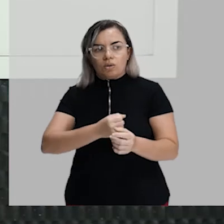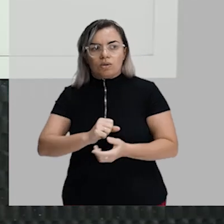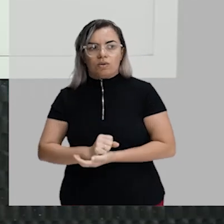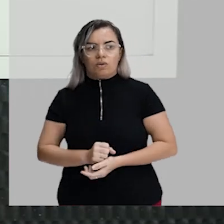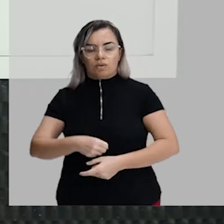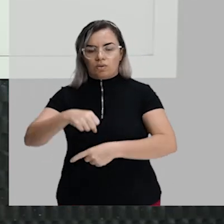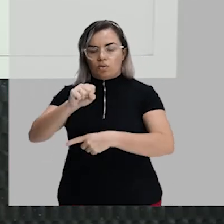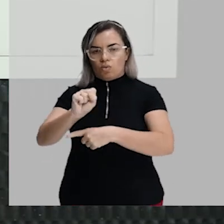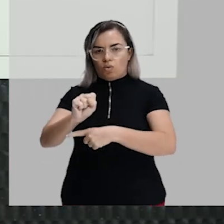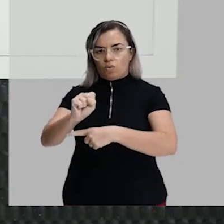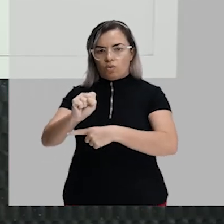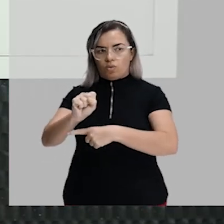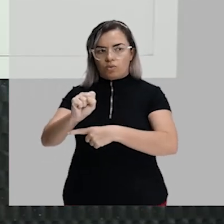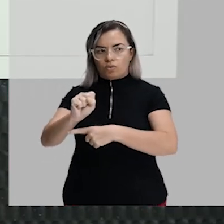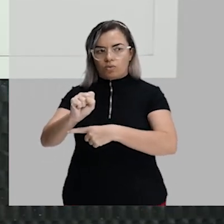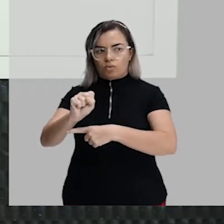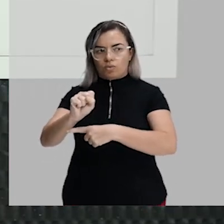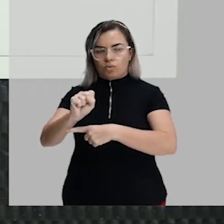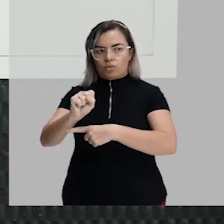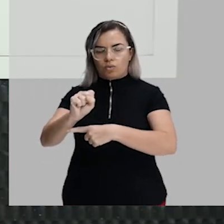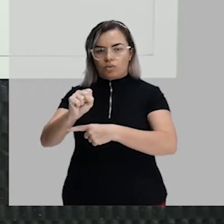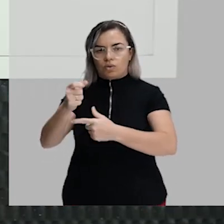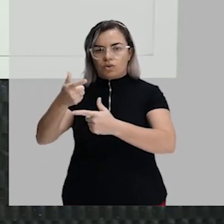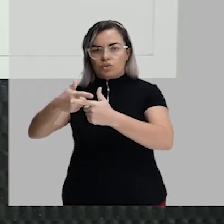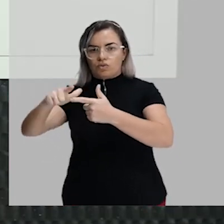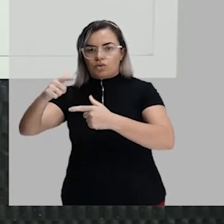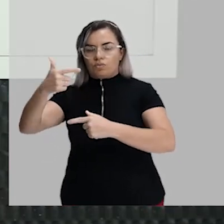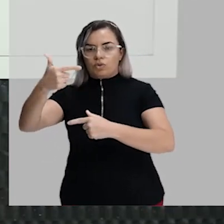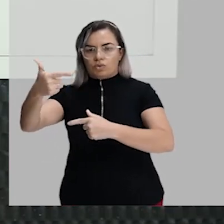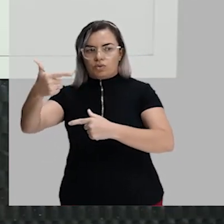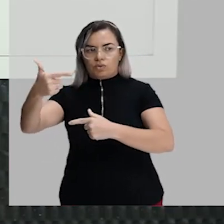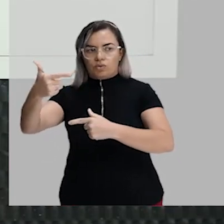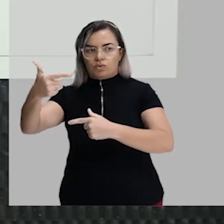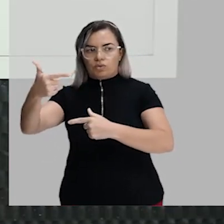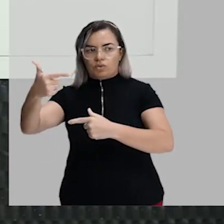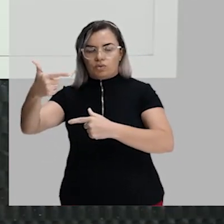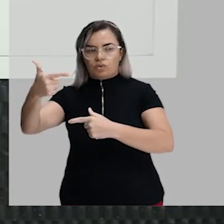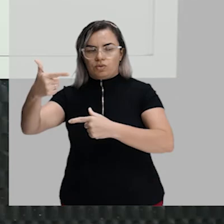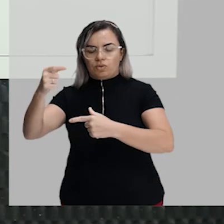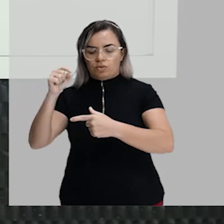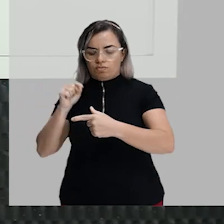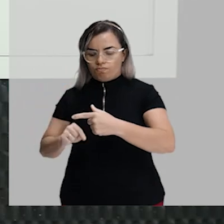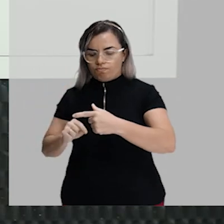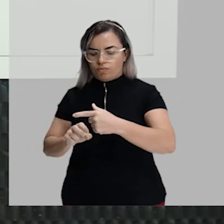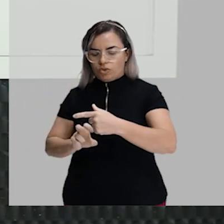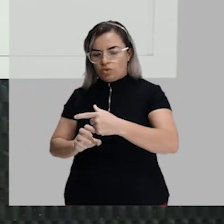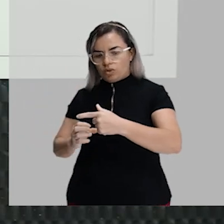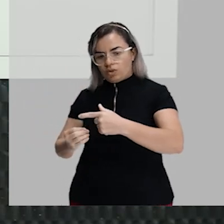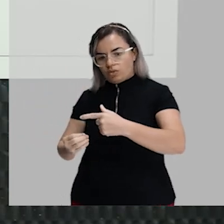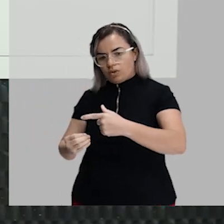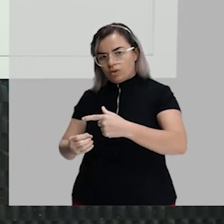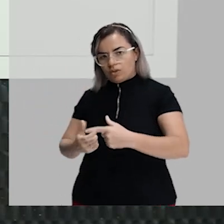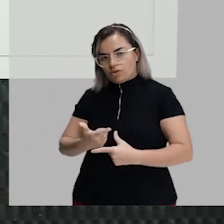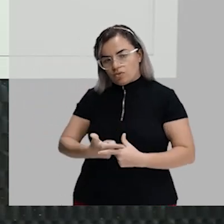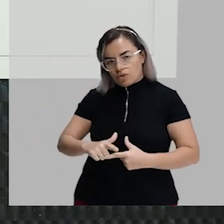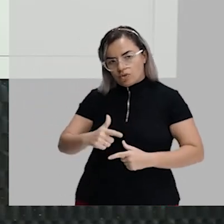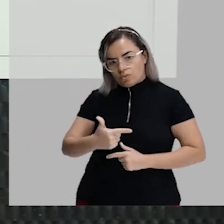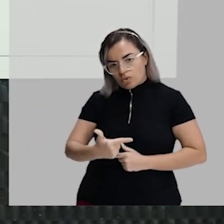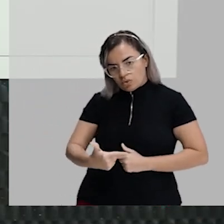simplificar aqui, por exemplo, por 2, certo? E simplificar embaixo também por